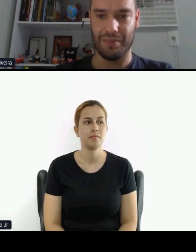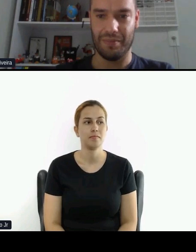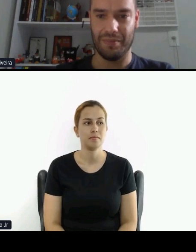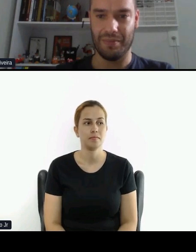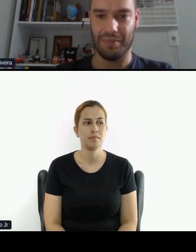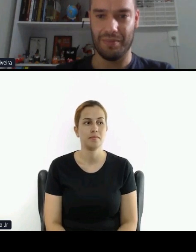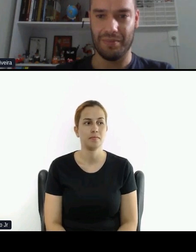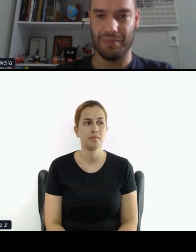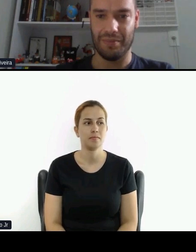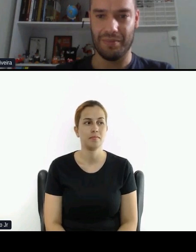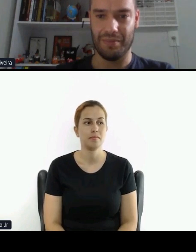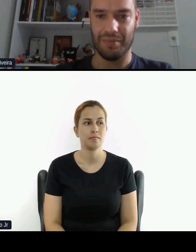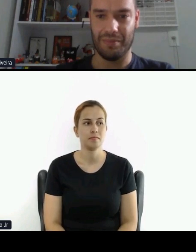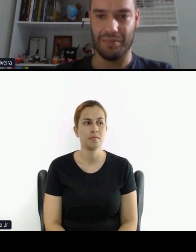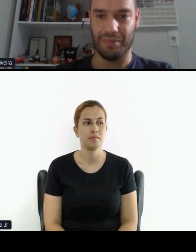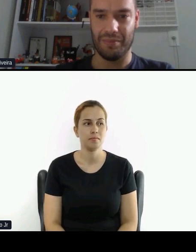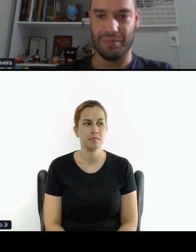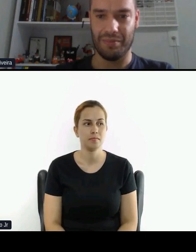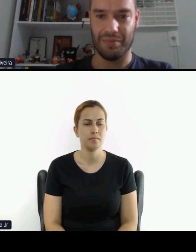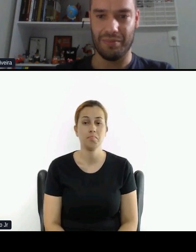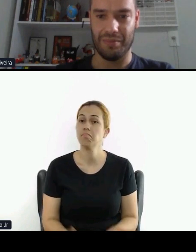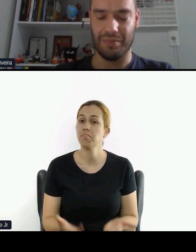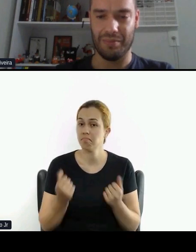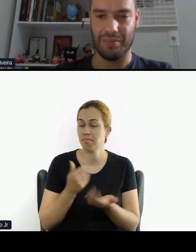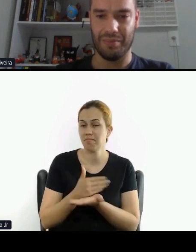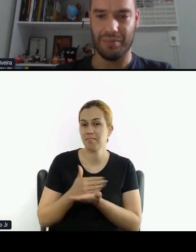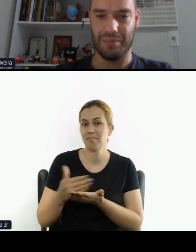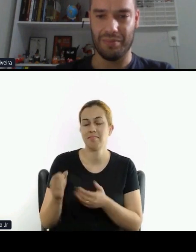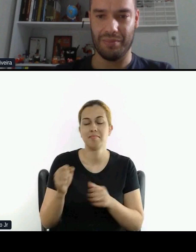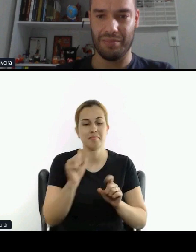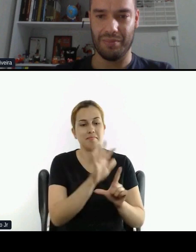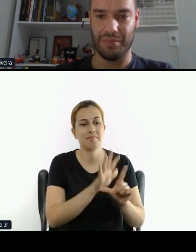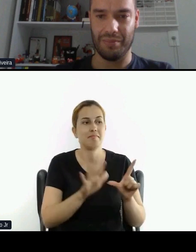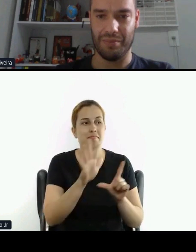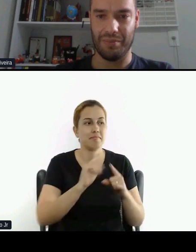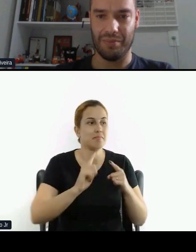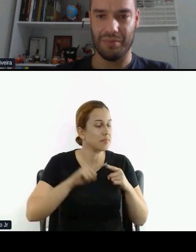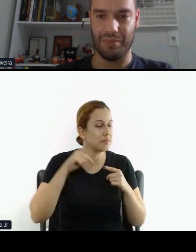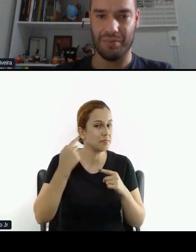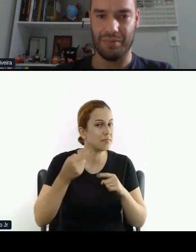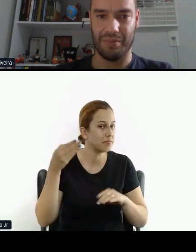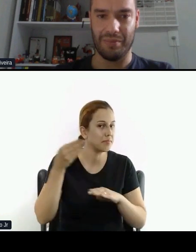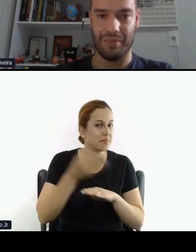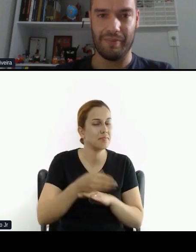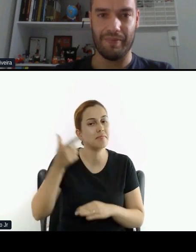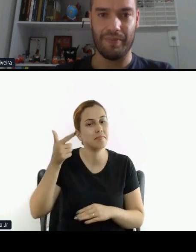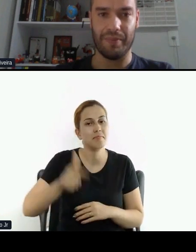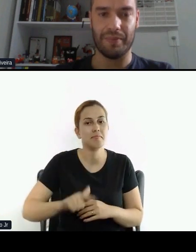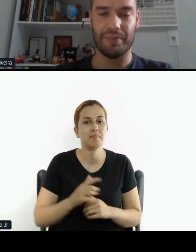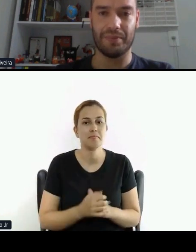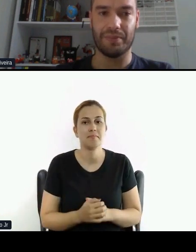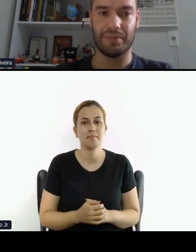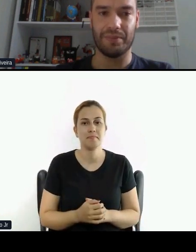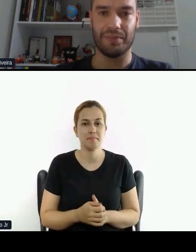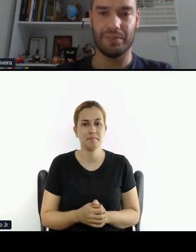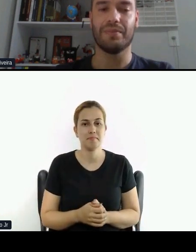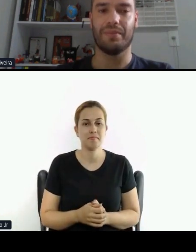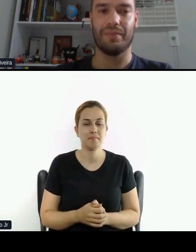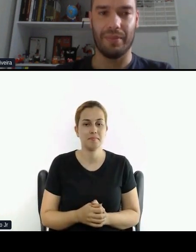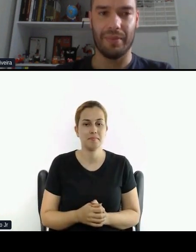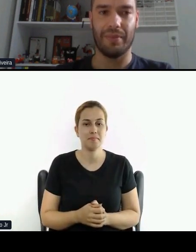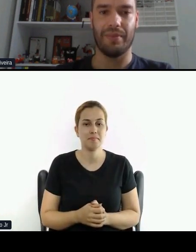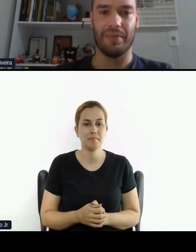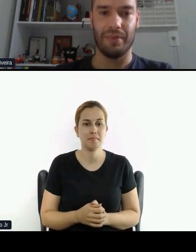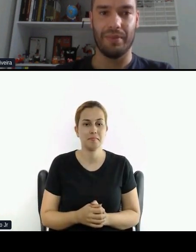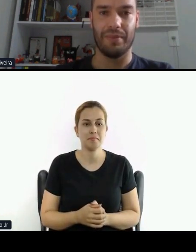Acho que vamos começar o painel e depois, se ela conseguir, ela entra. Ela entra. Né? A gente